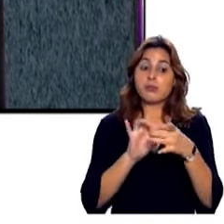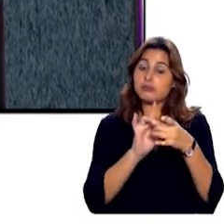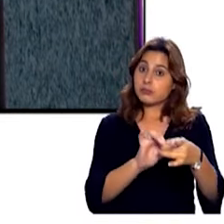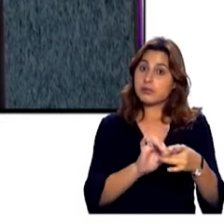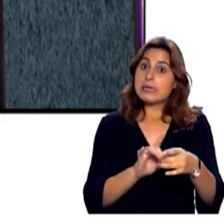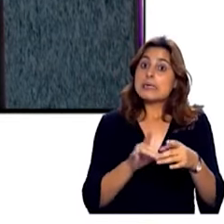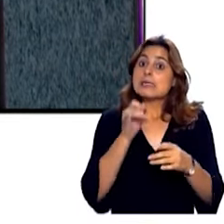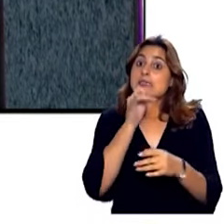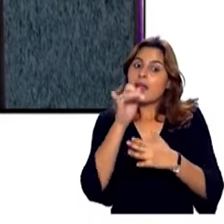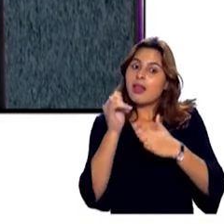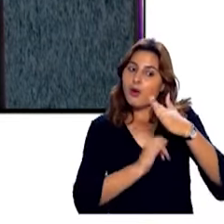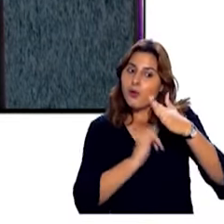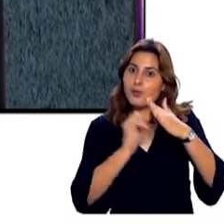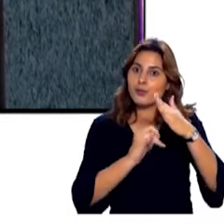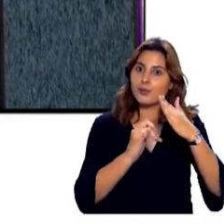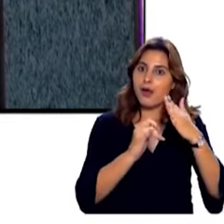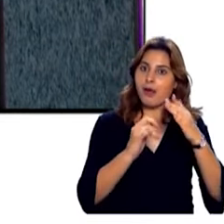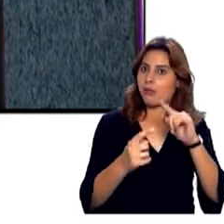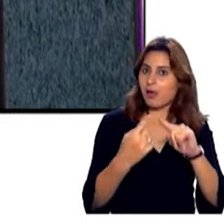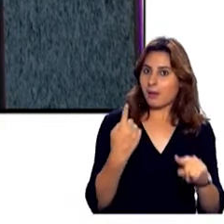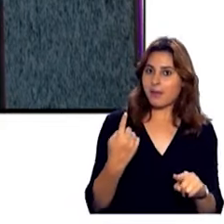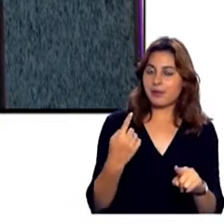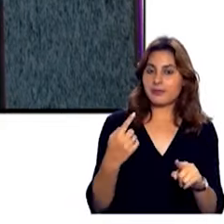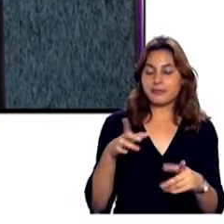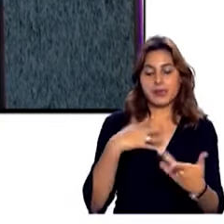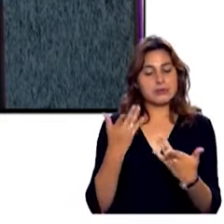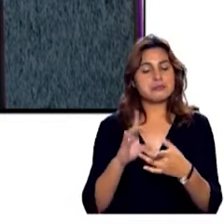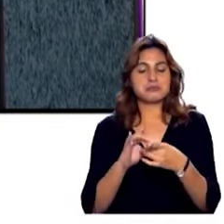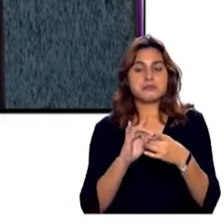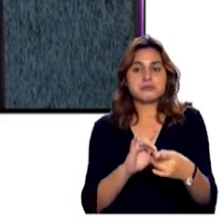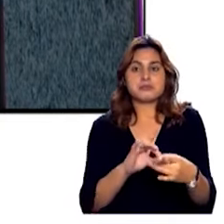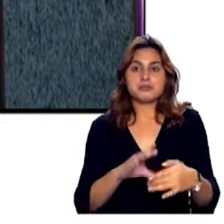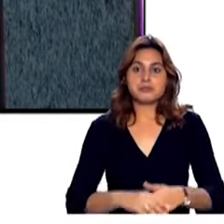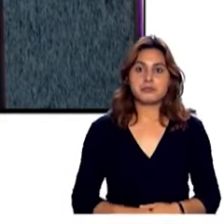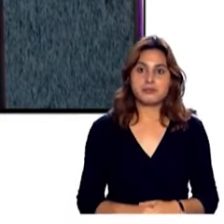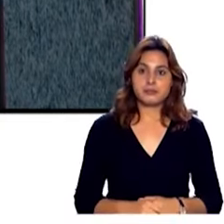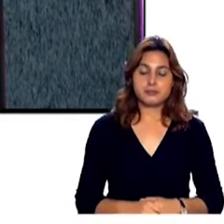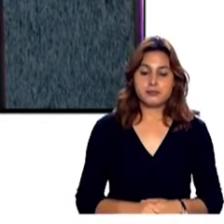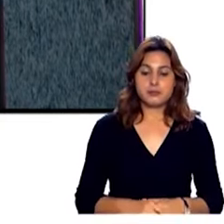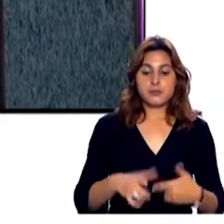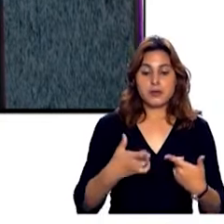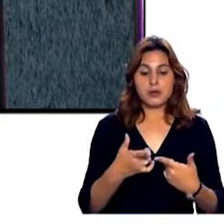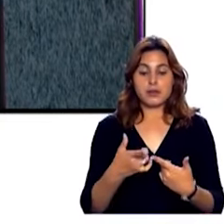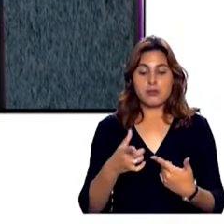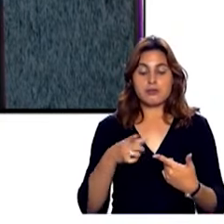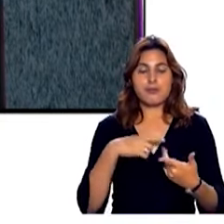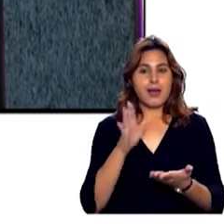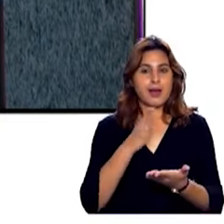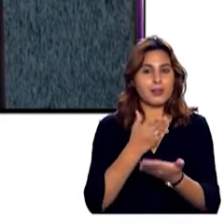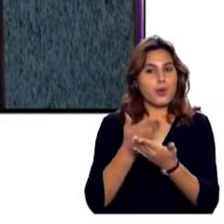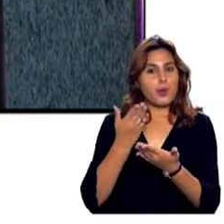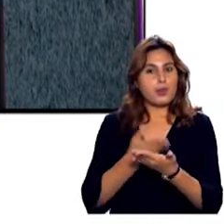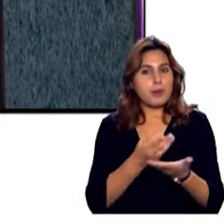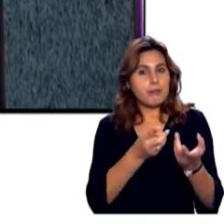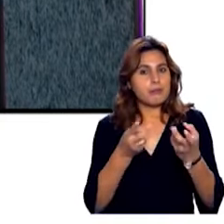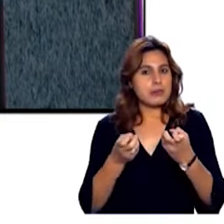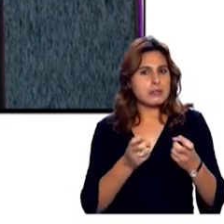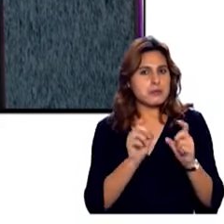ela vincula bom mas daí rapidamente a doutrina percebe bom mas